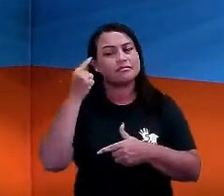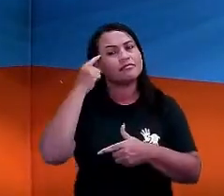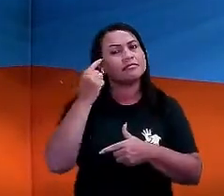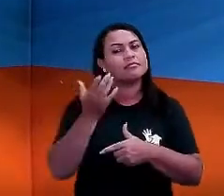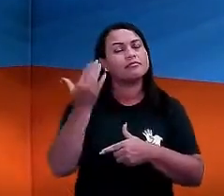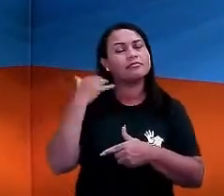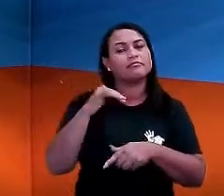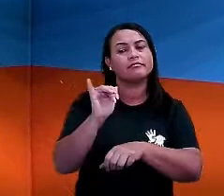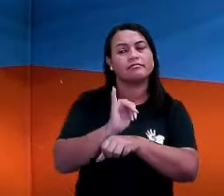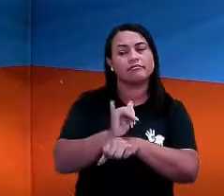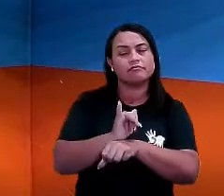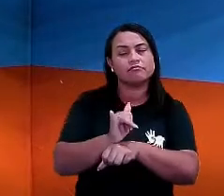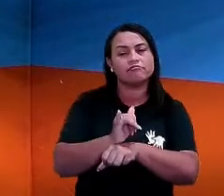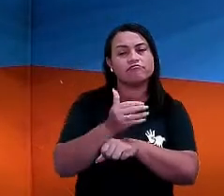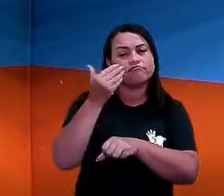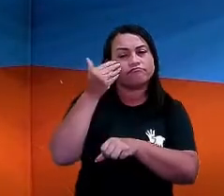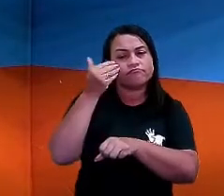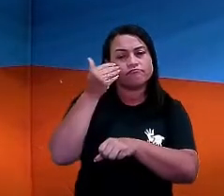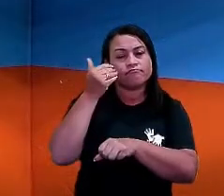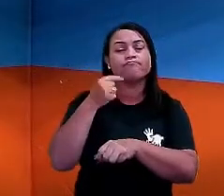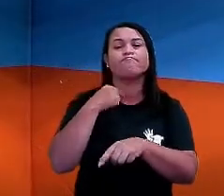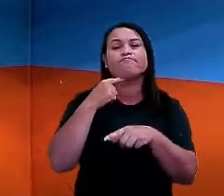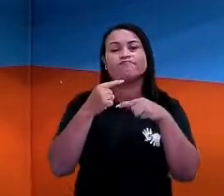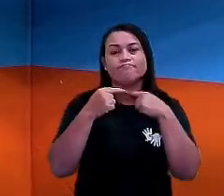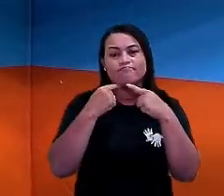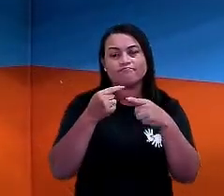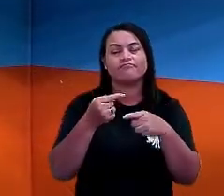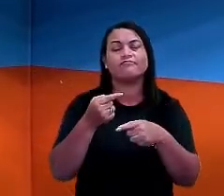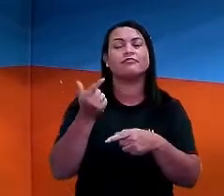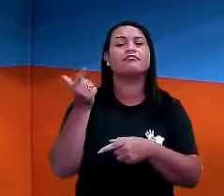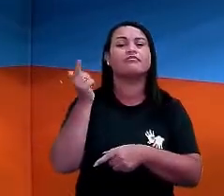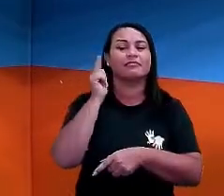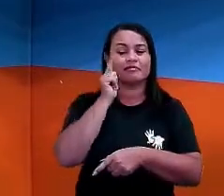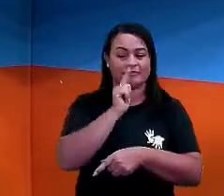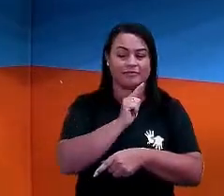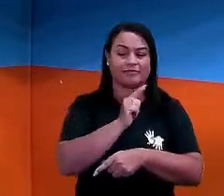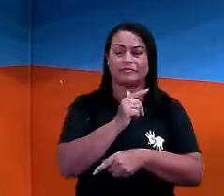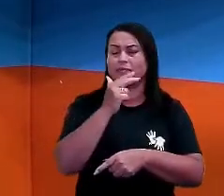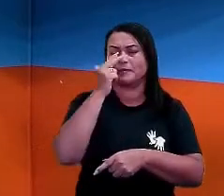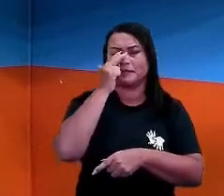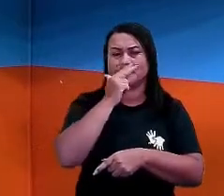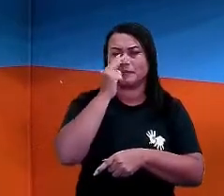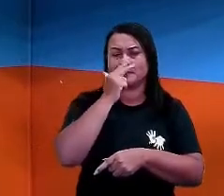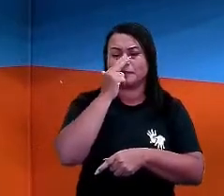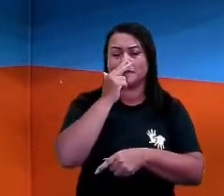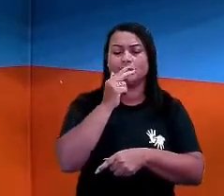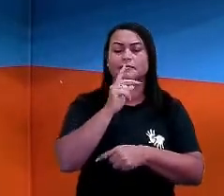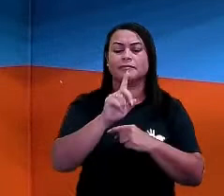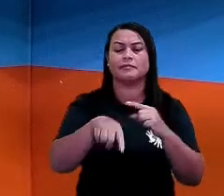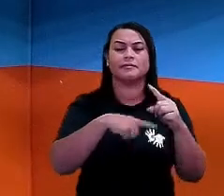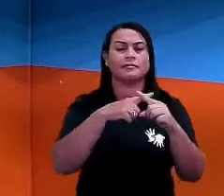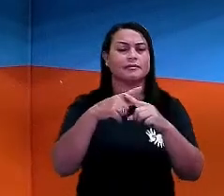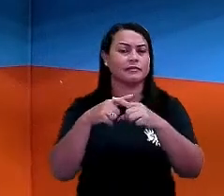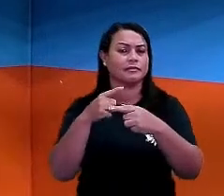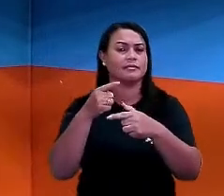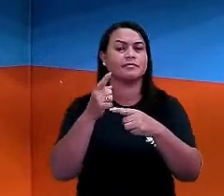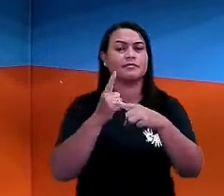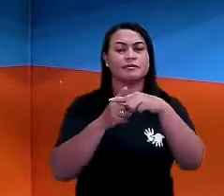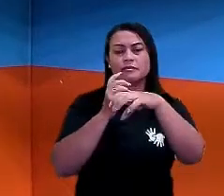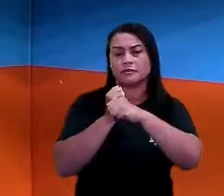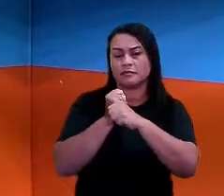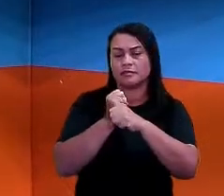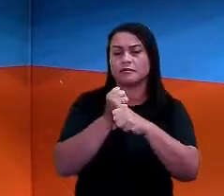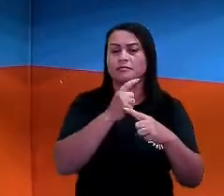canal do YouTube e vai tirando suas dúvidas, tá? Mas o sistema, gente, o processo é o mesmo. Multiplica e soma. Multiplica e